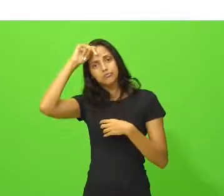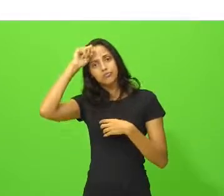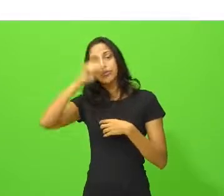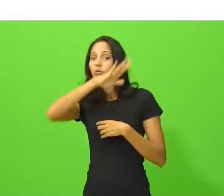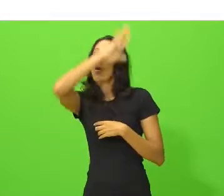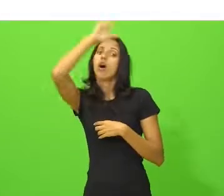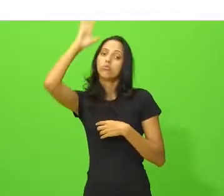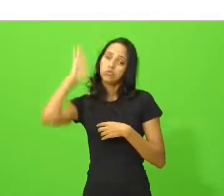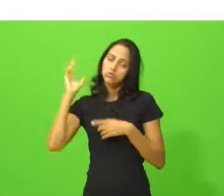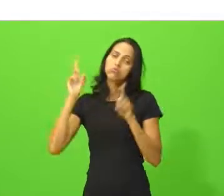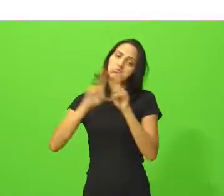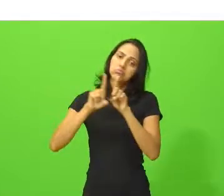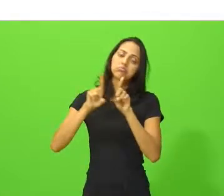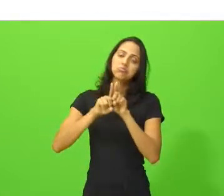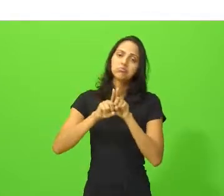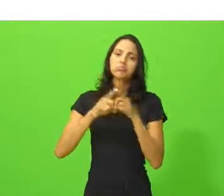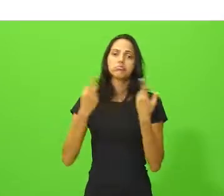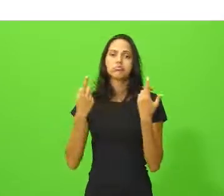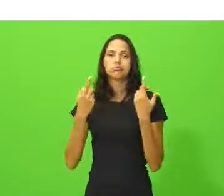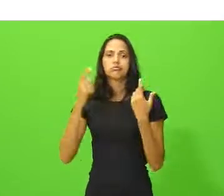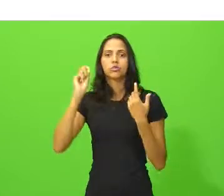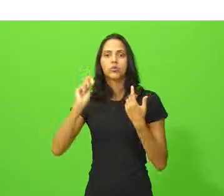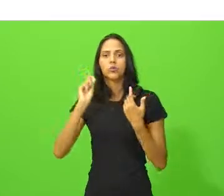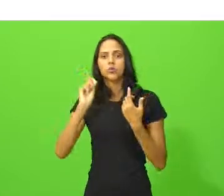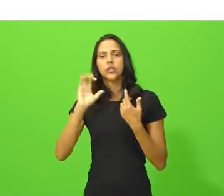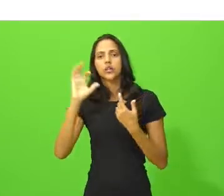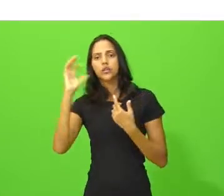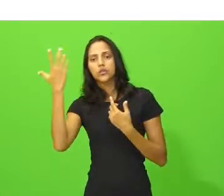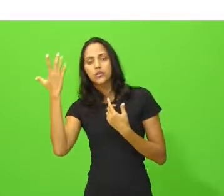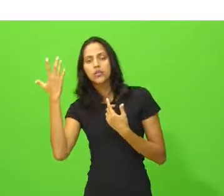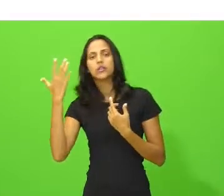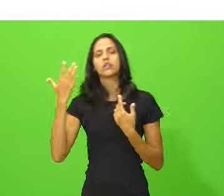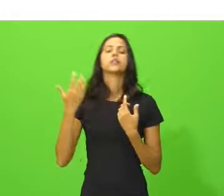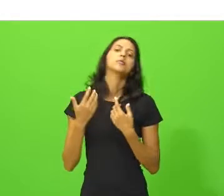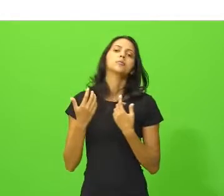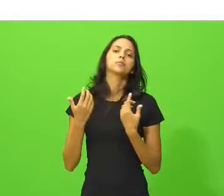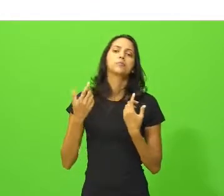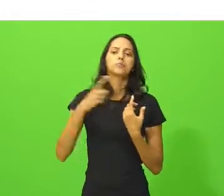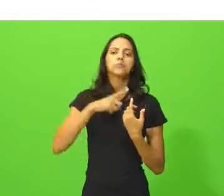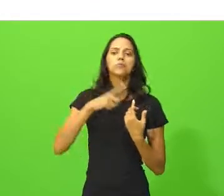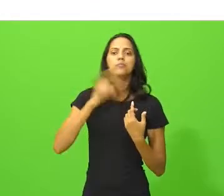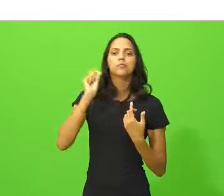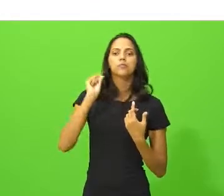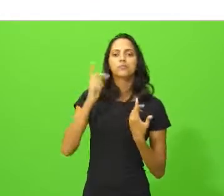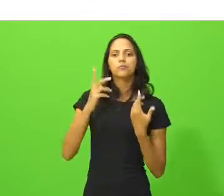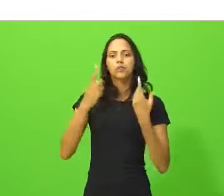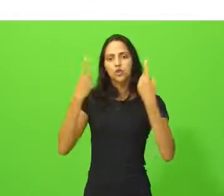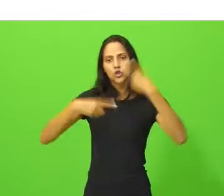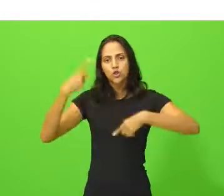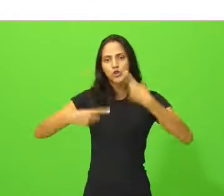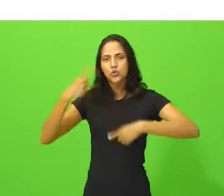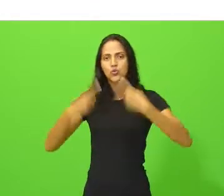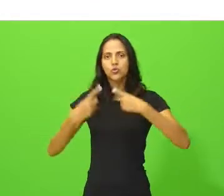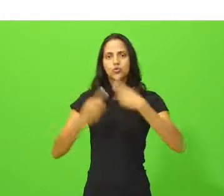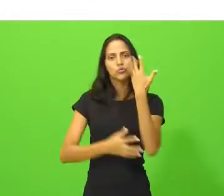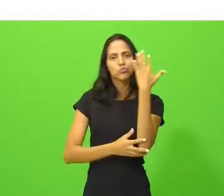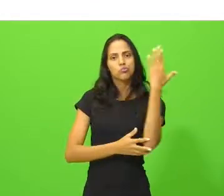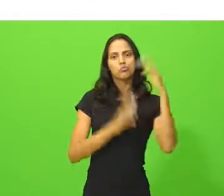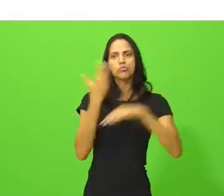está sempre em xeque, ou está sempre no centro das discussões